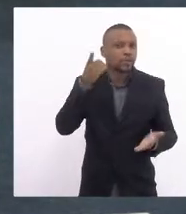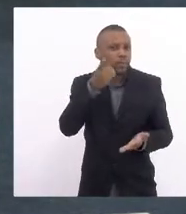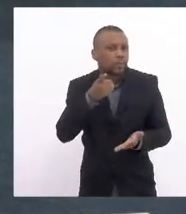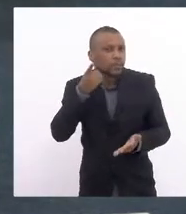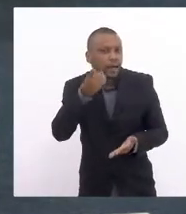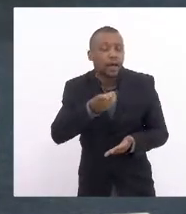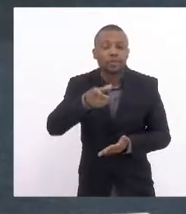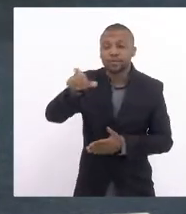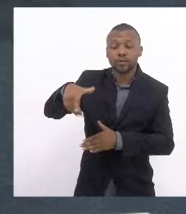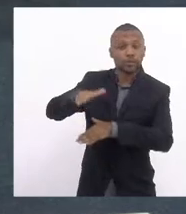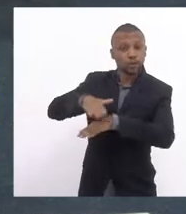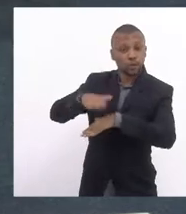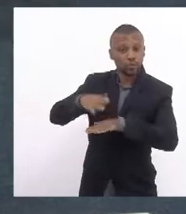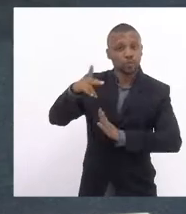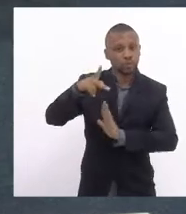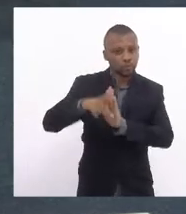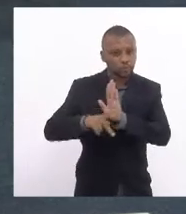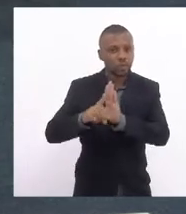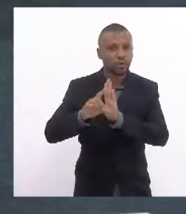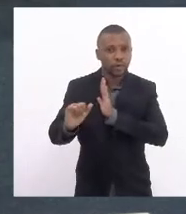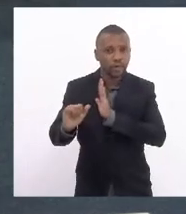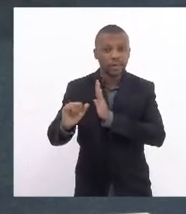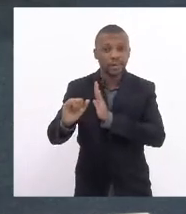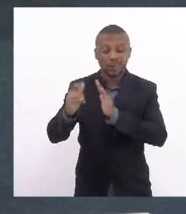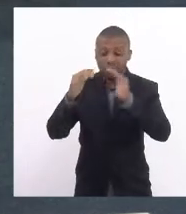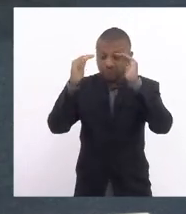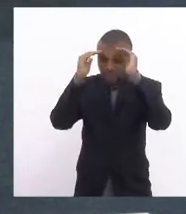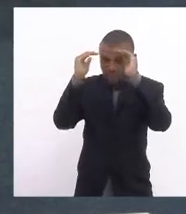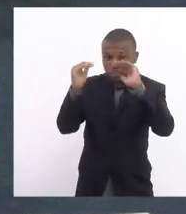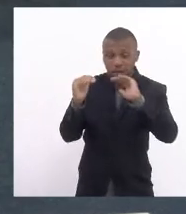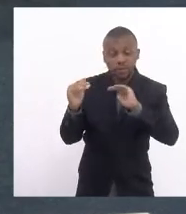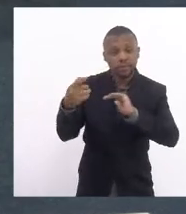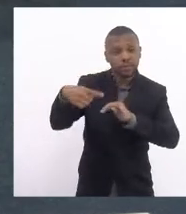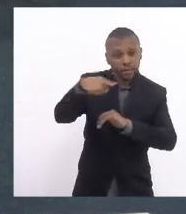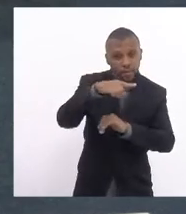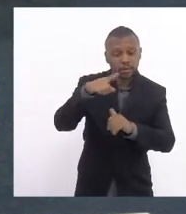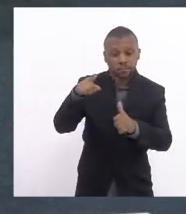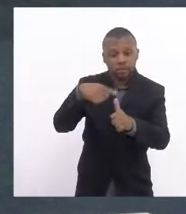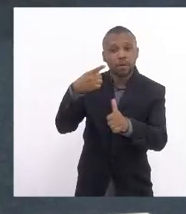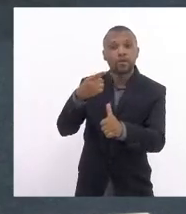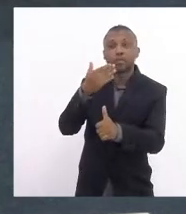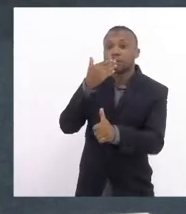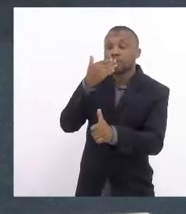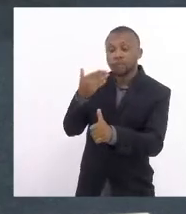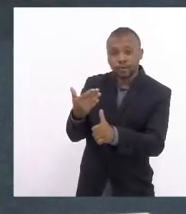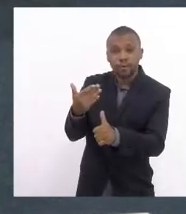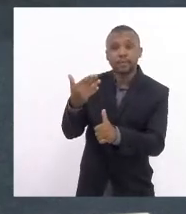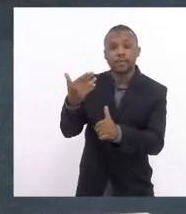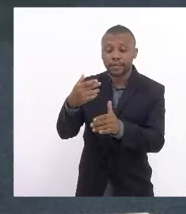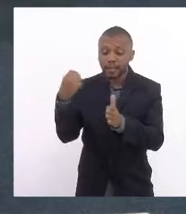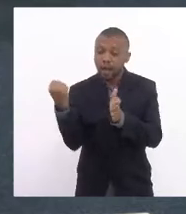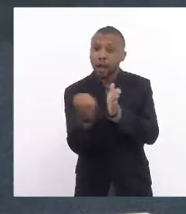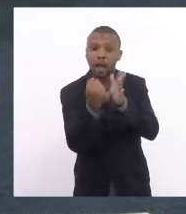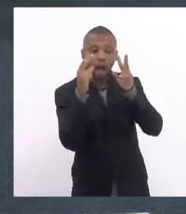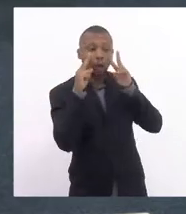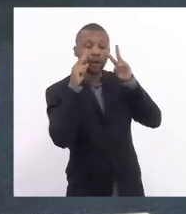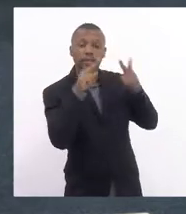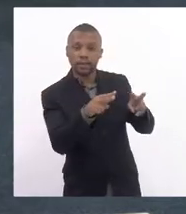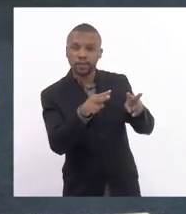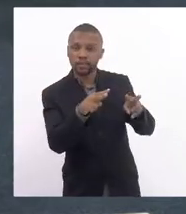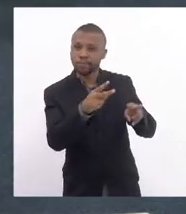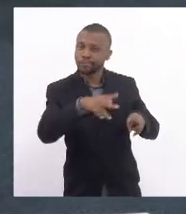respeito a todos aqueles que, no primeiro momento, são a favor desse tombamento a nível estadual.